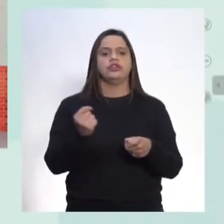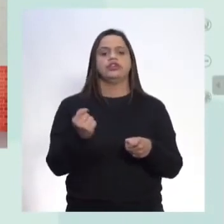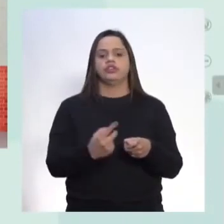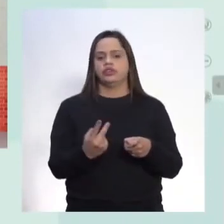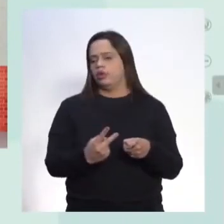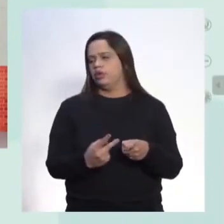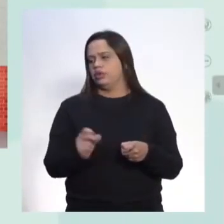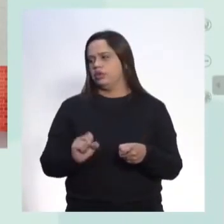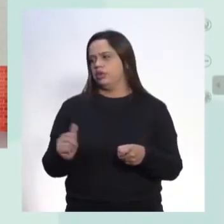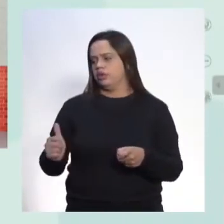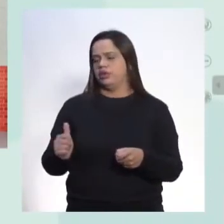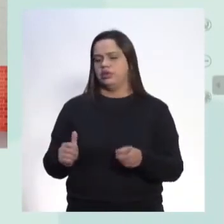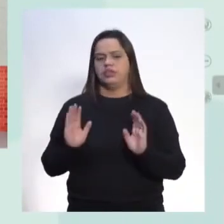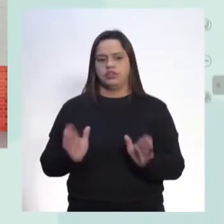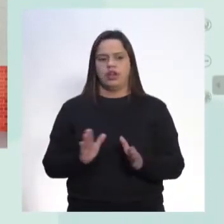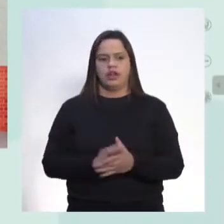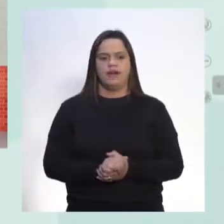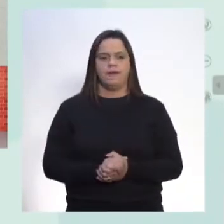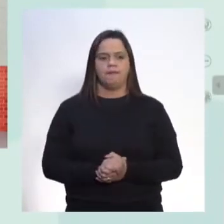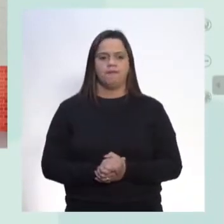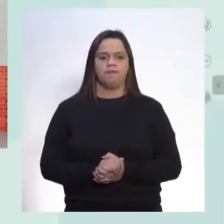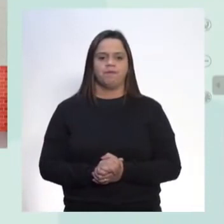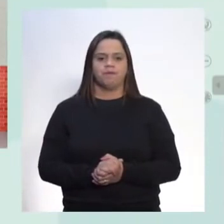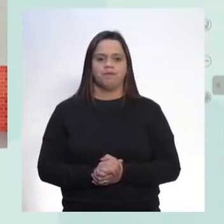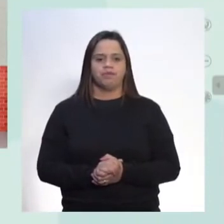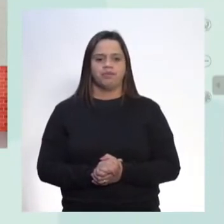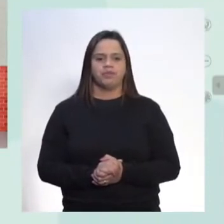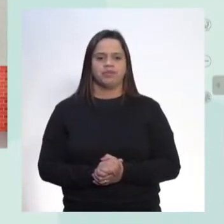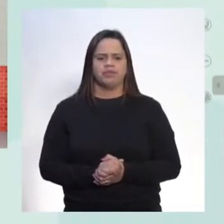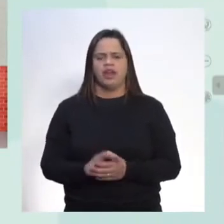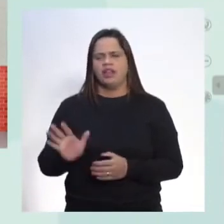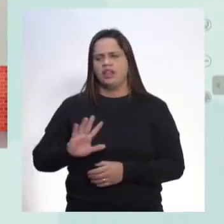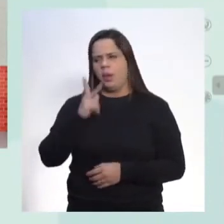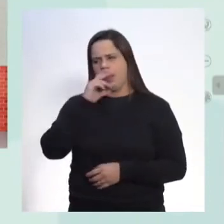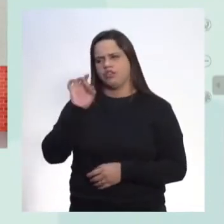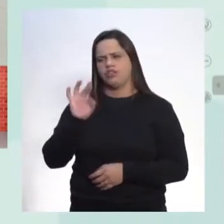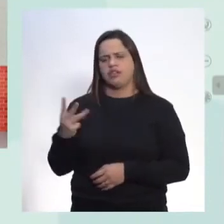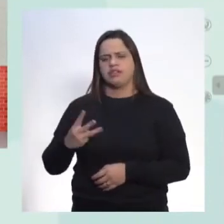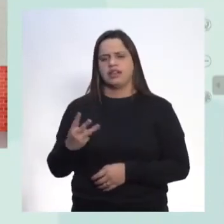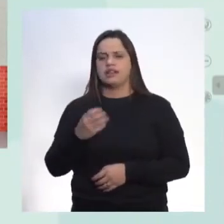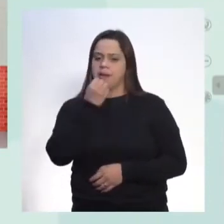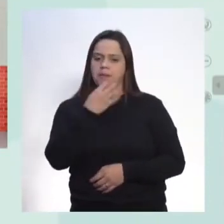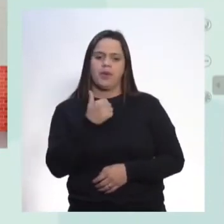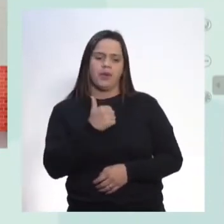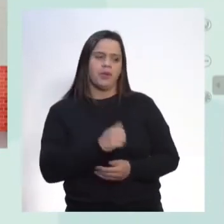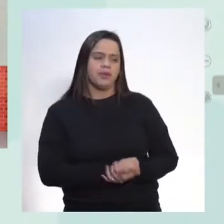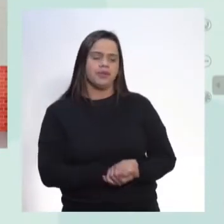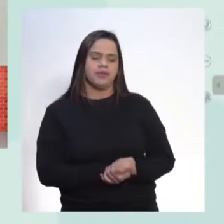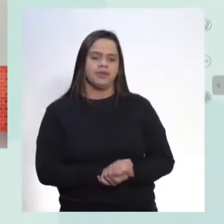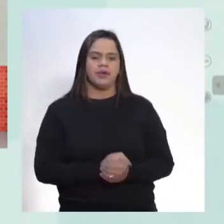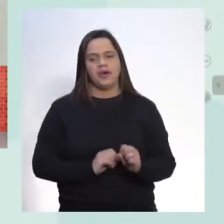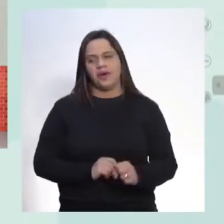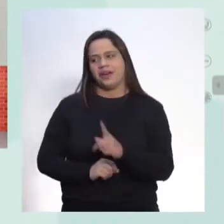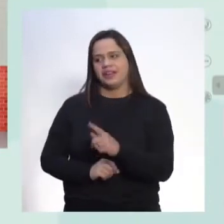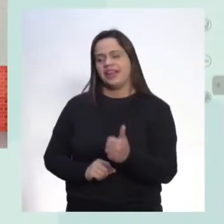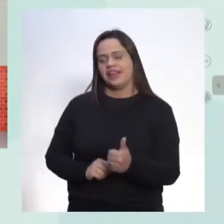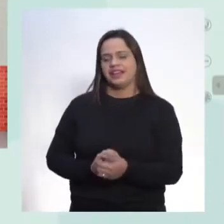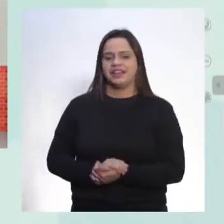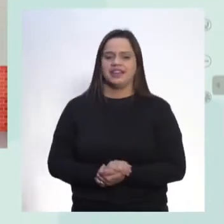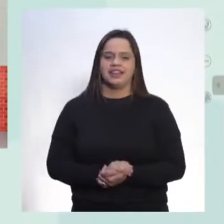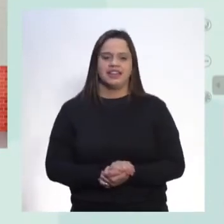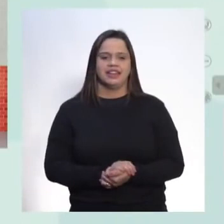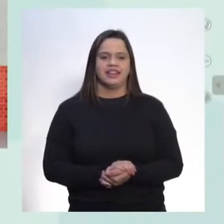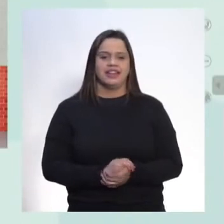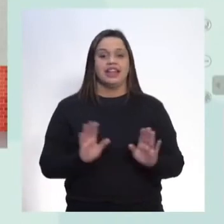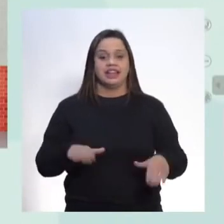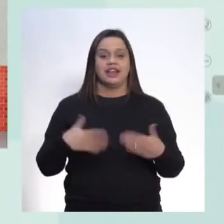2. Eu acho que eu falei para você para a gente usar o 3 também, ou não? Não, acho que só esses três estão bons. Só esses 3 tá bom? Beleza, então, tá ok?